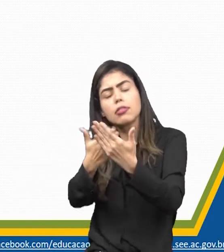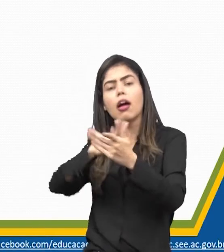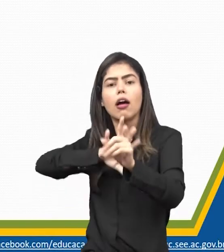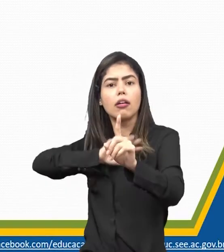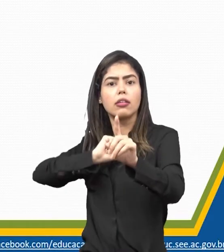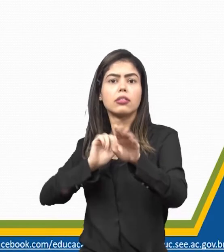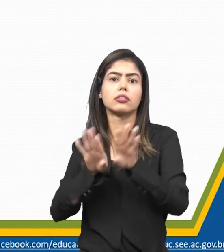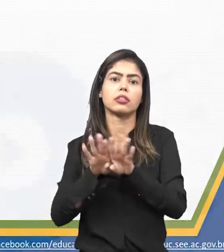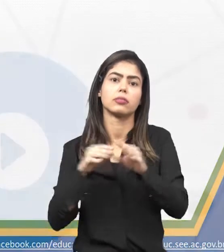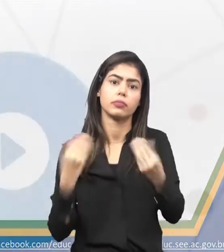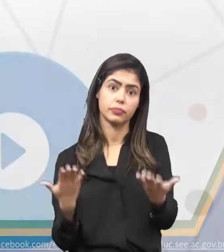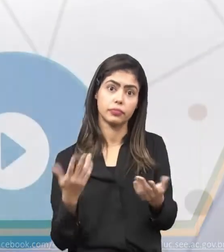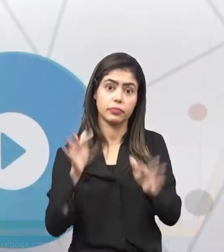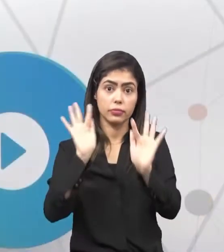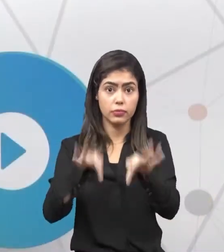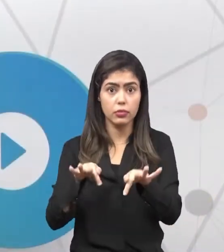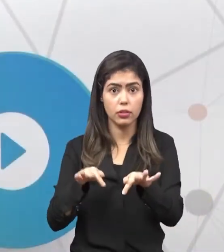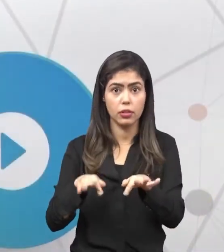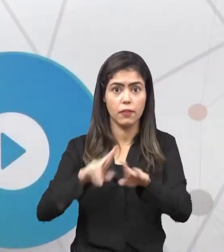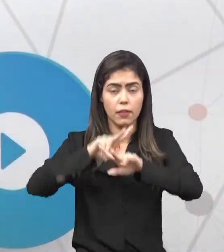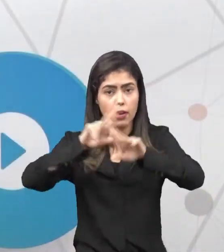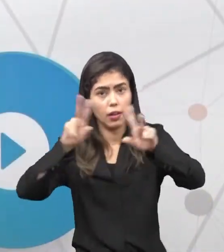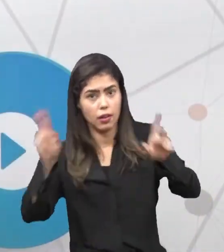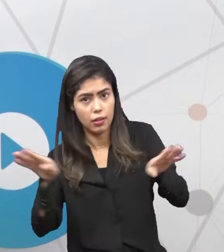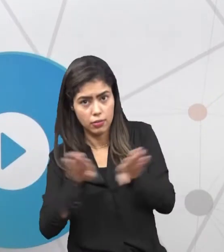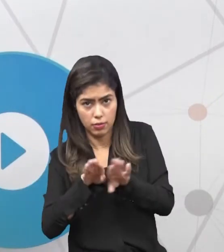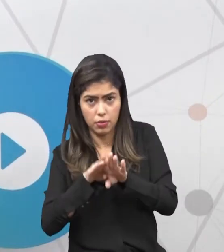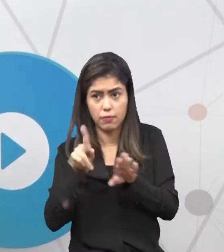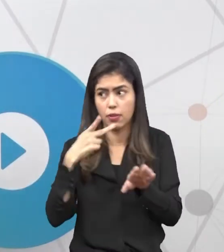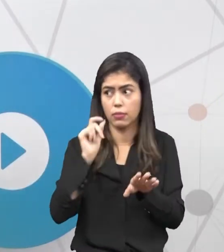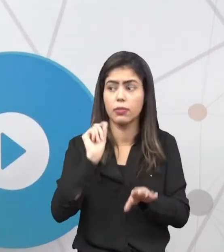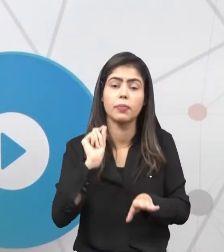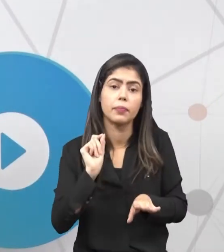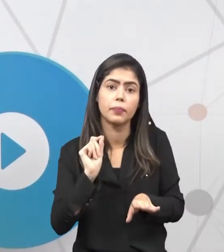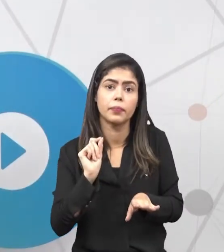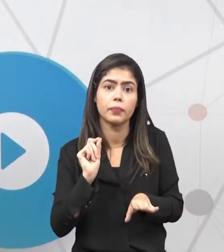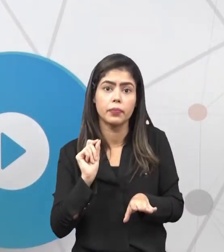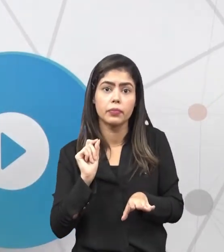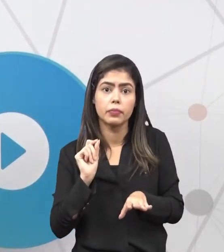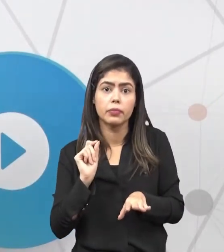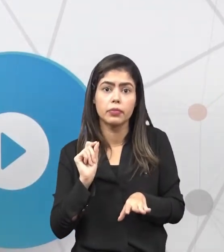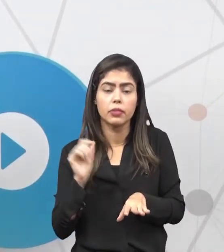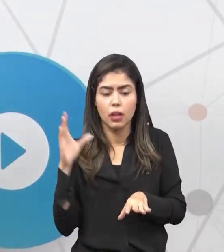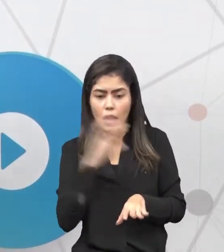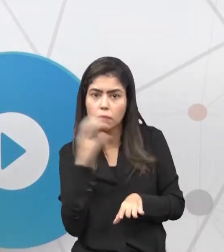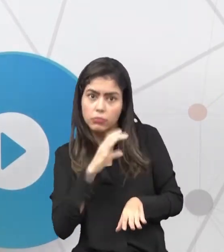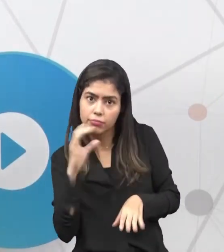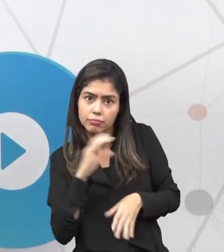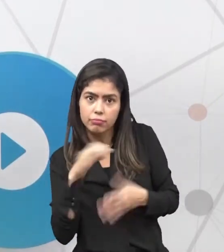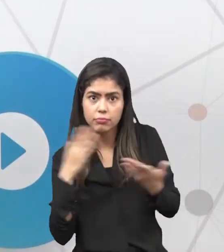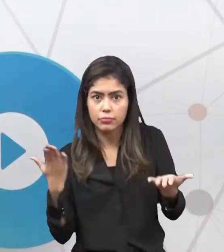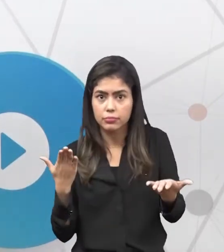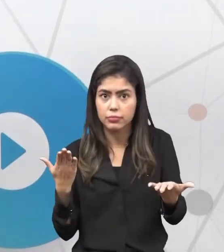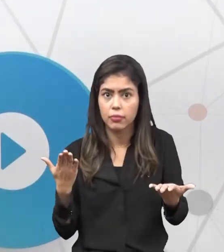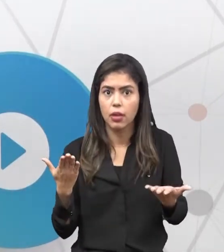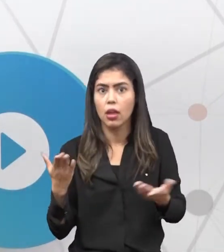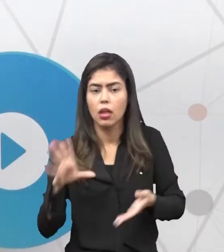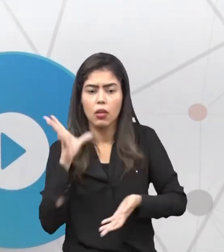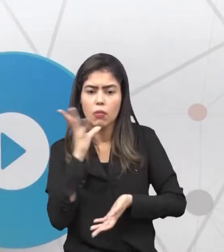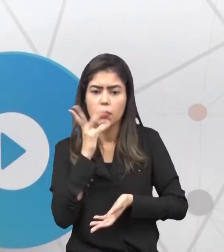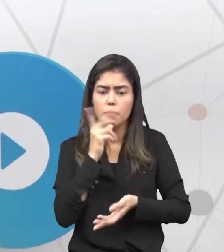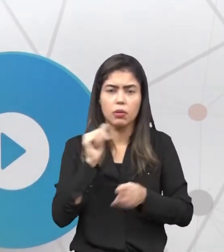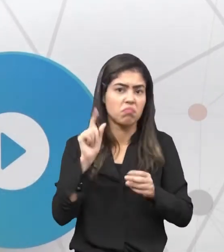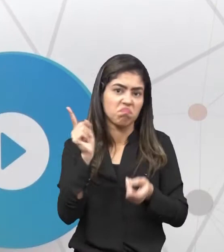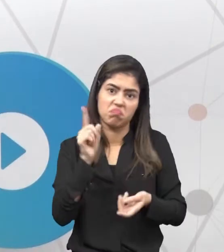enfim. Em determinadas situações ela pode ser considerada mais rápida, ela talvez não dure